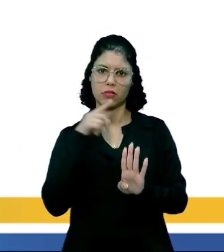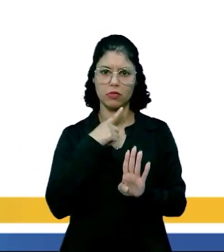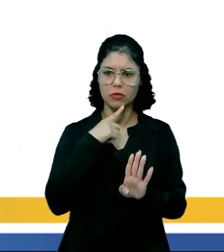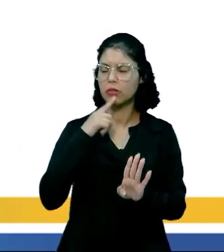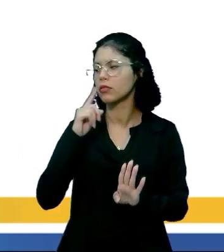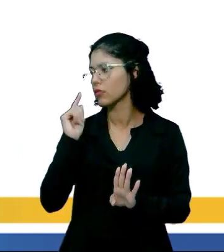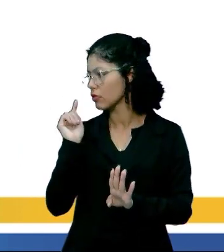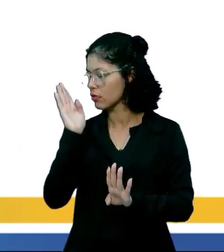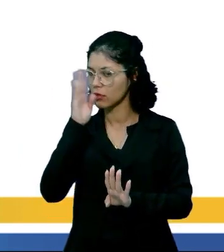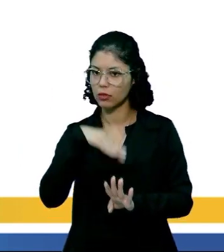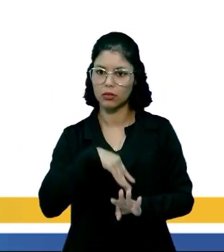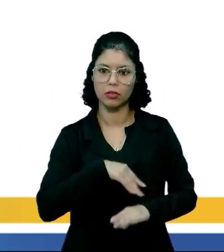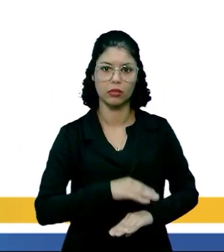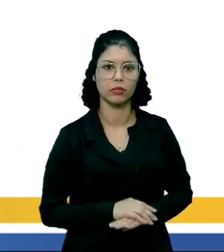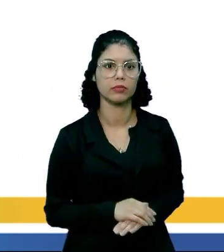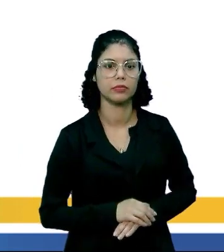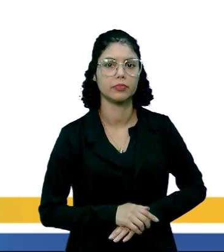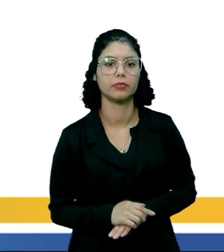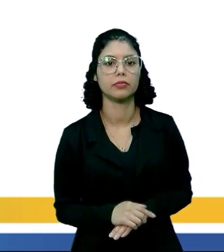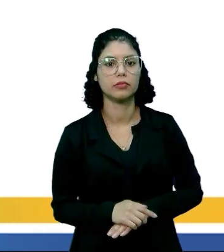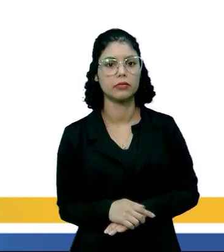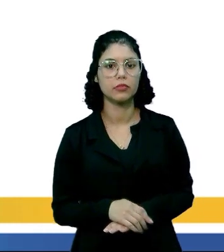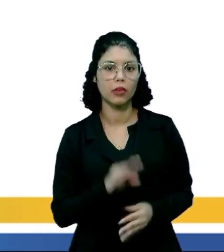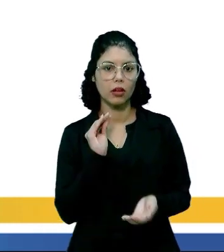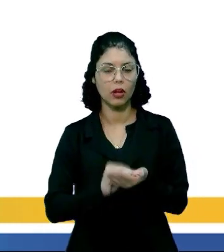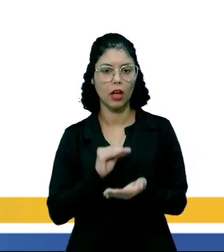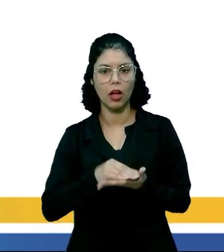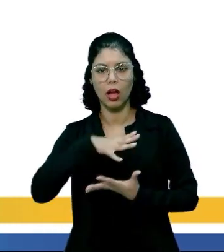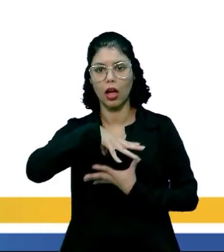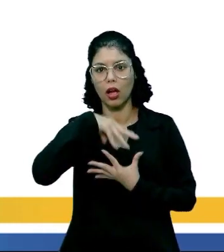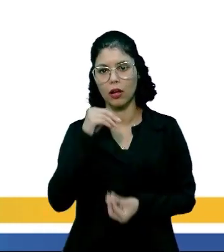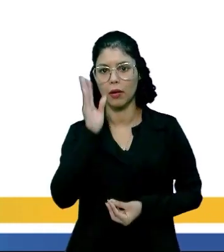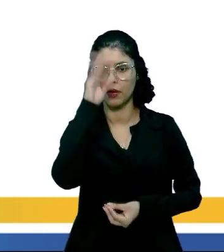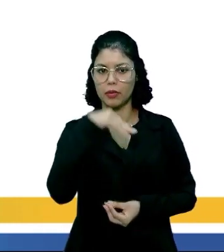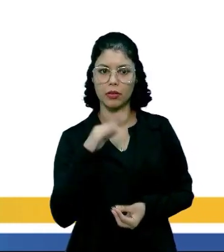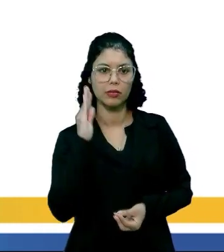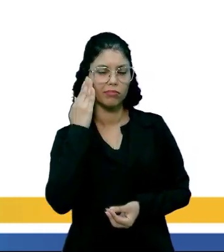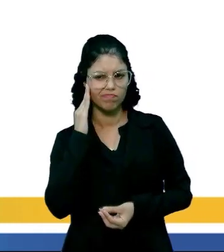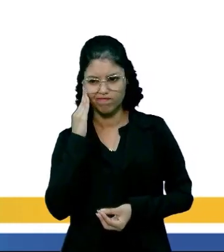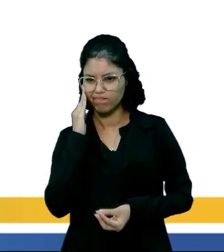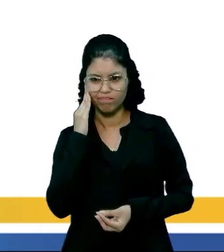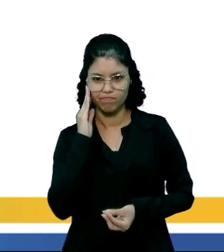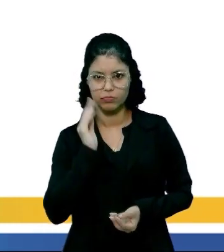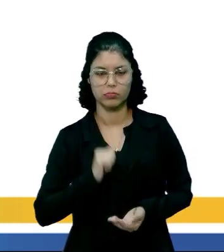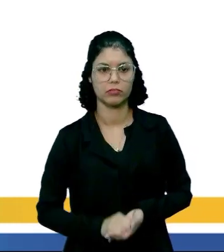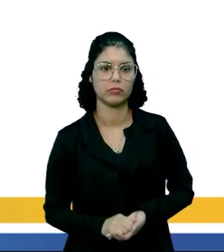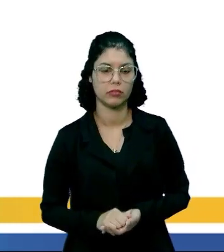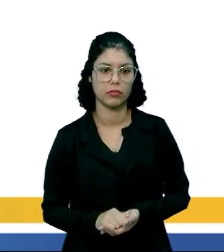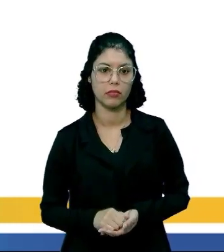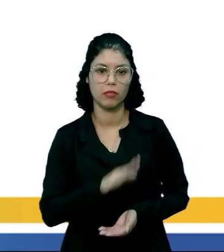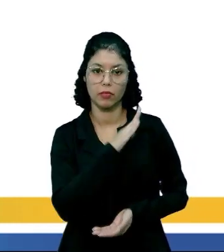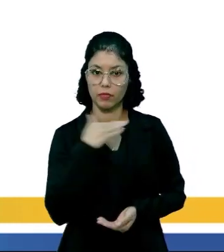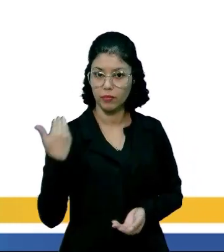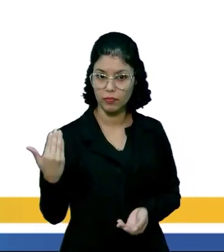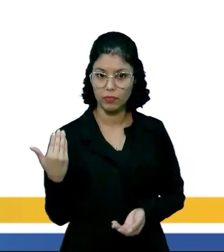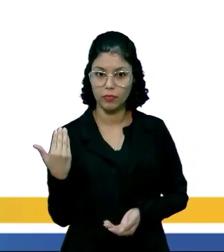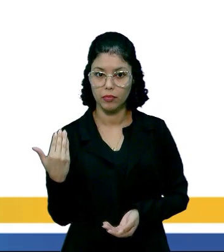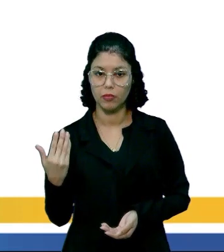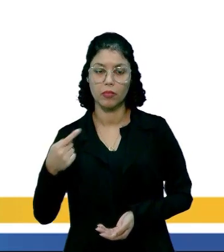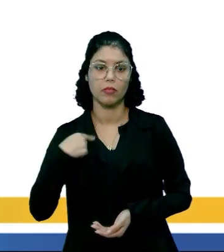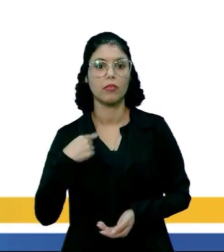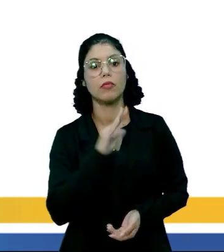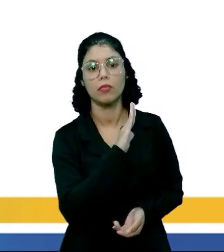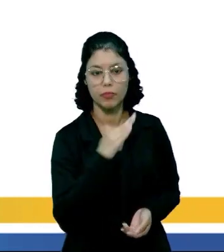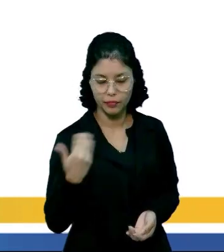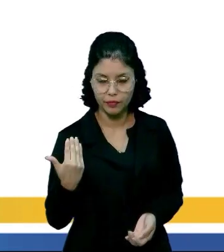cabeça mal voltada e com o desconforto da alma mal entendendo. Ele